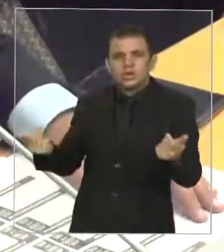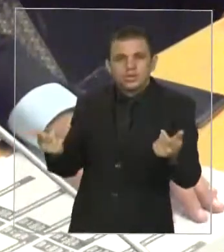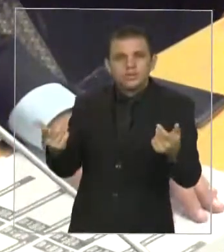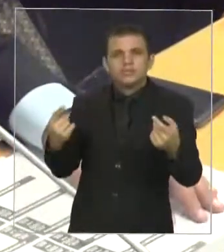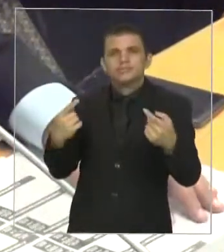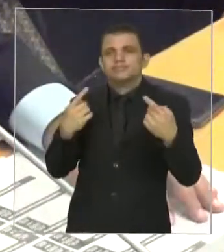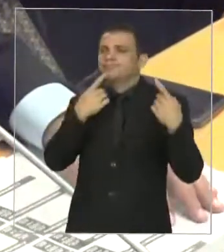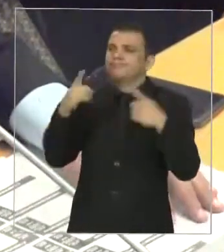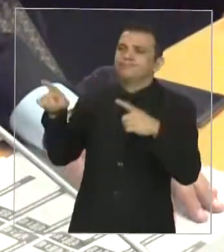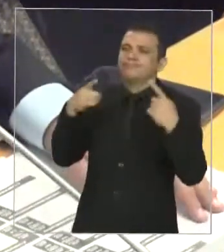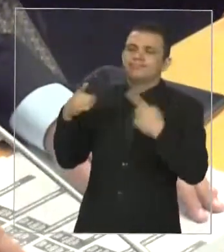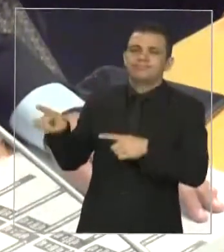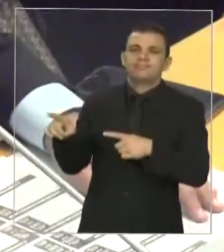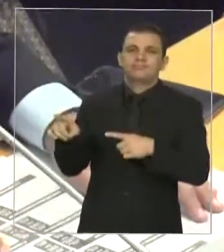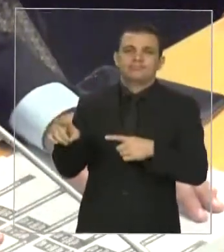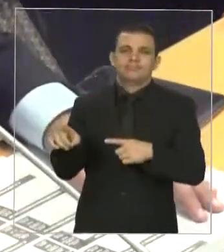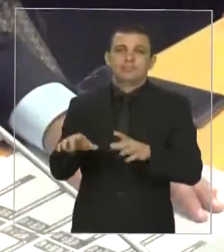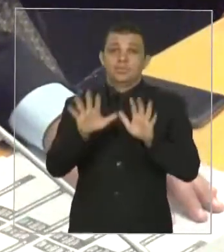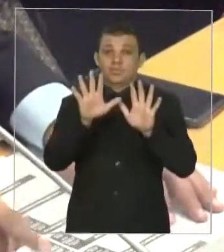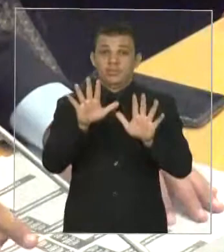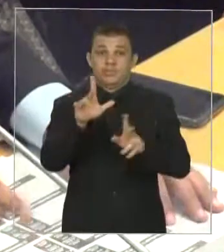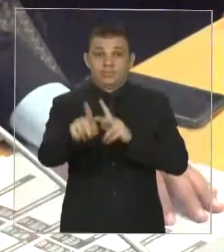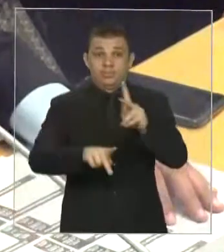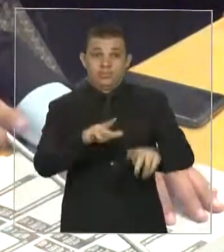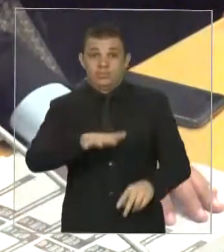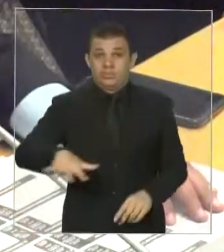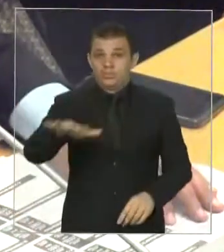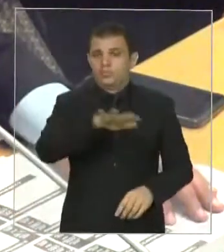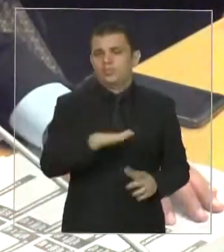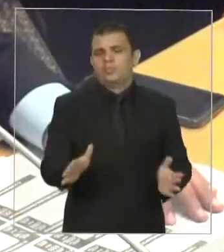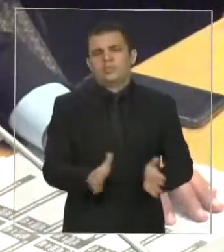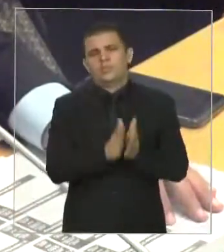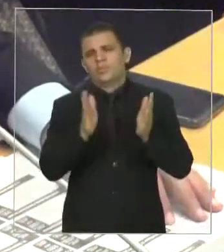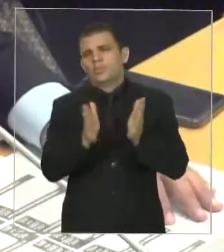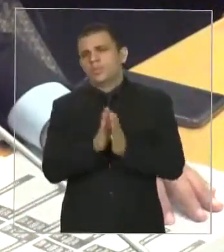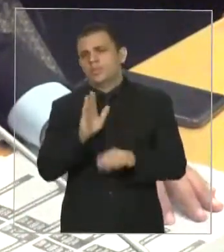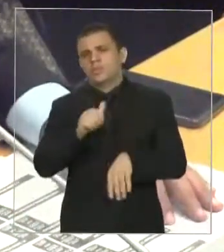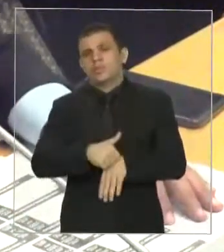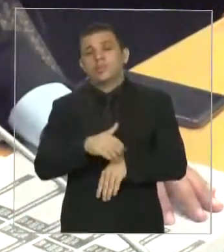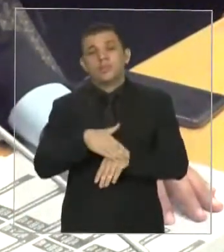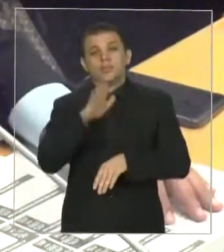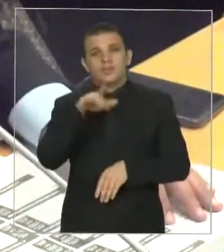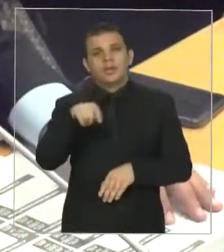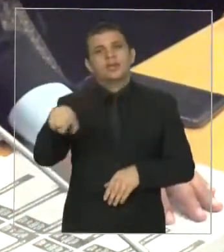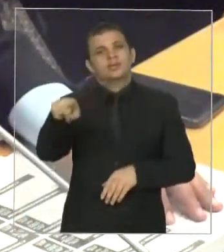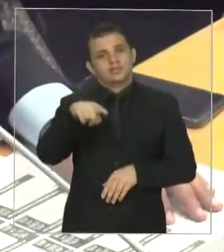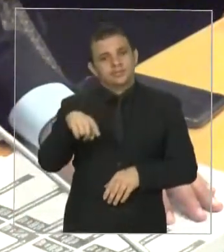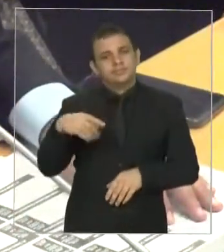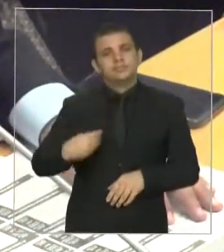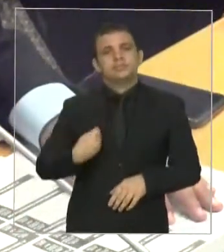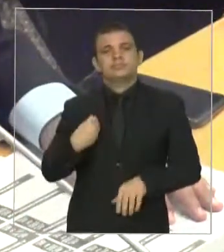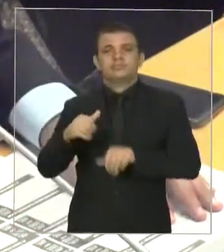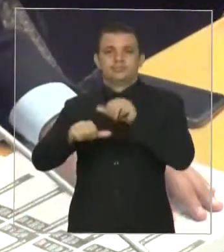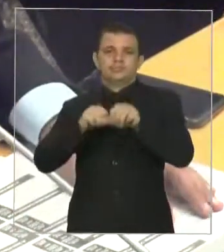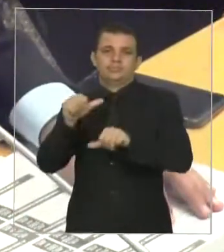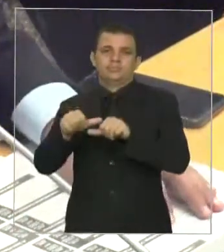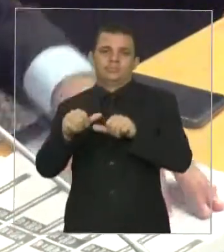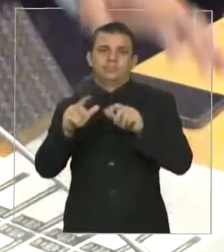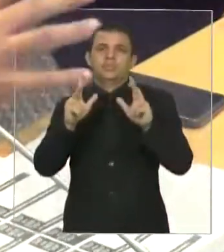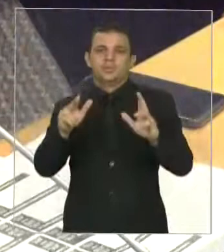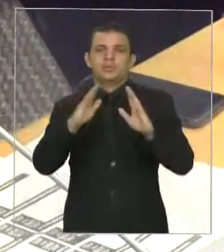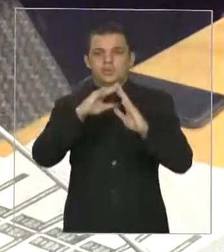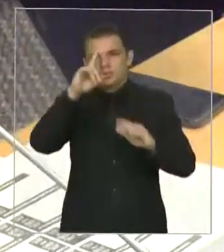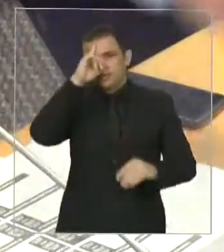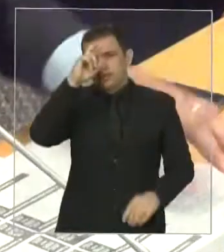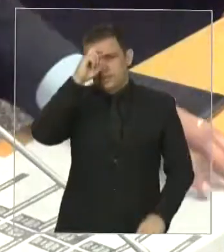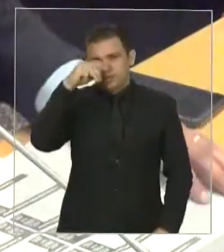sabe como esses investimentos estarão mudando as suas vidas. Como já tem sido feito nos hospitais macro-regionais e